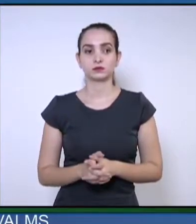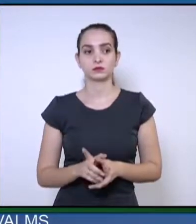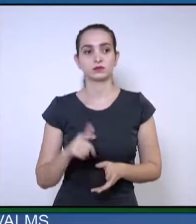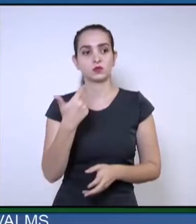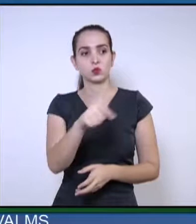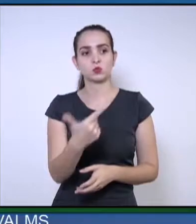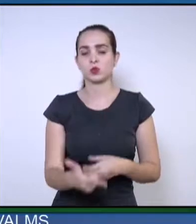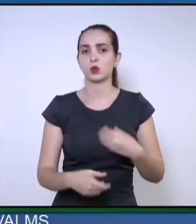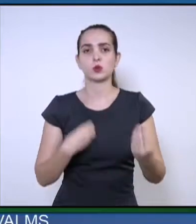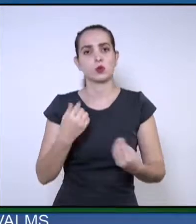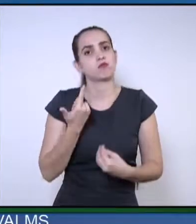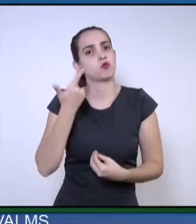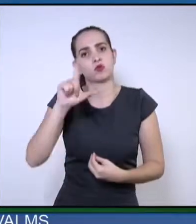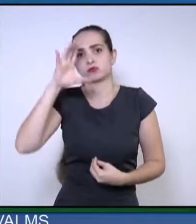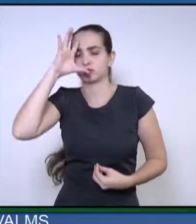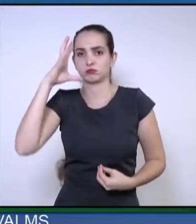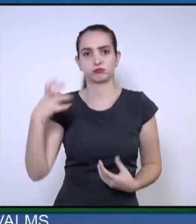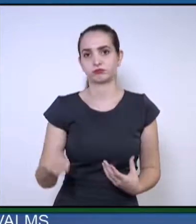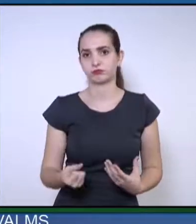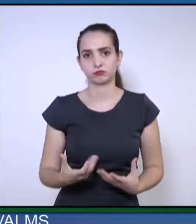não tem outra saída,